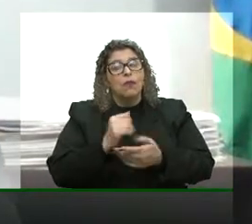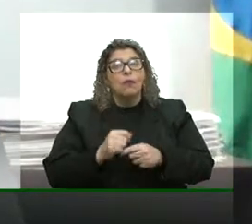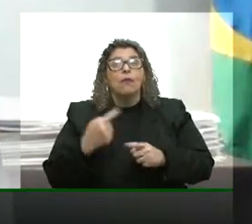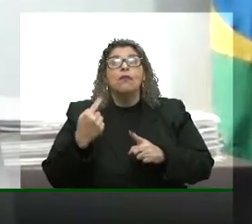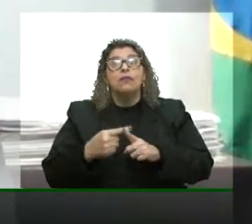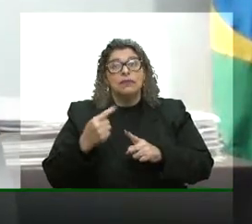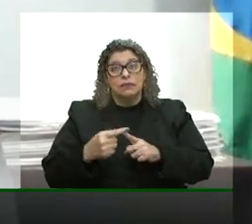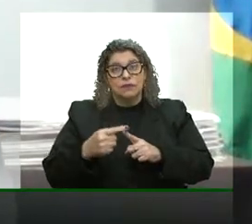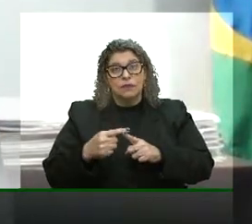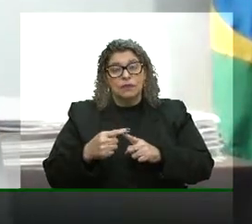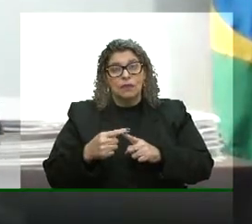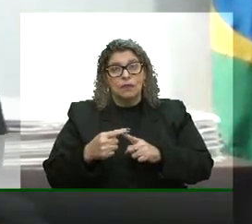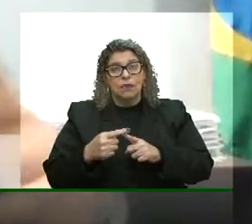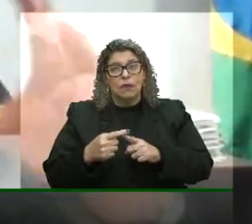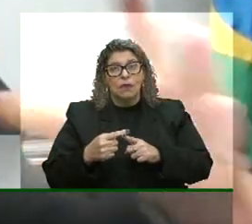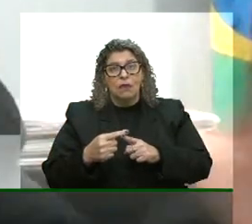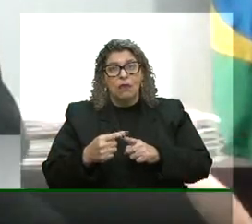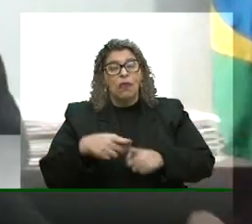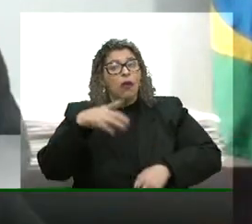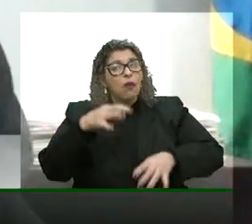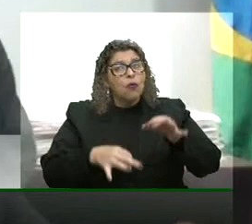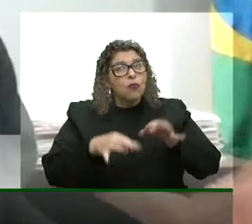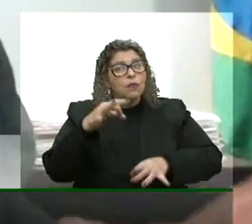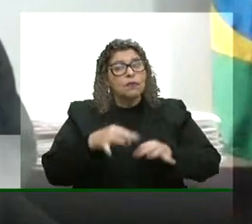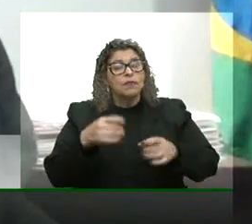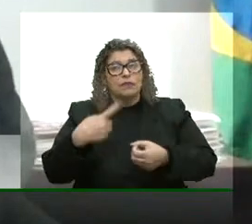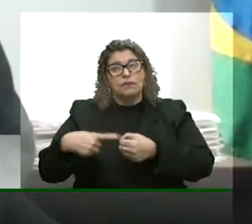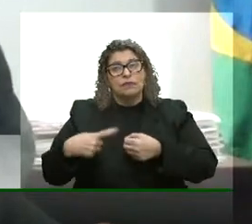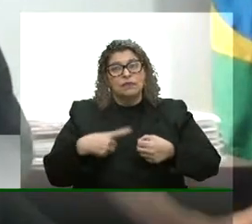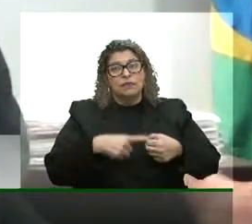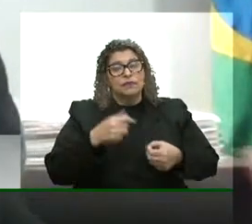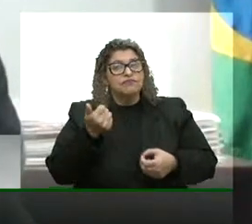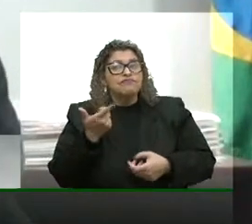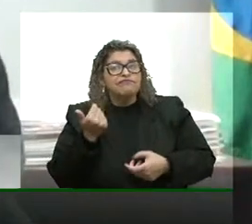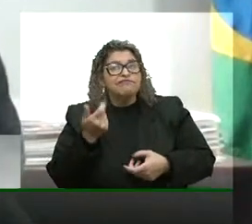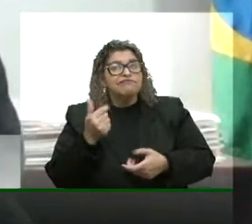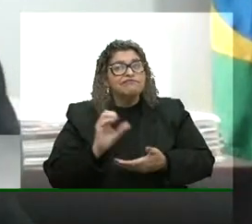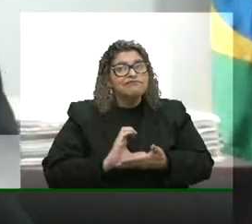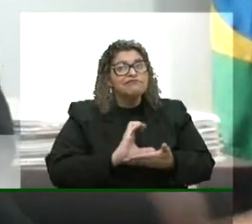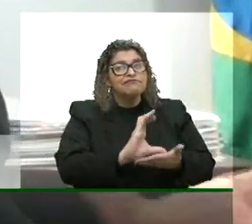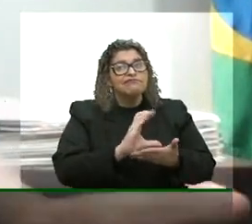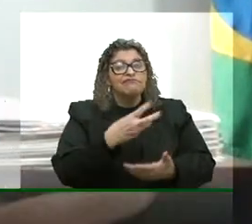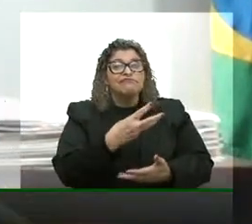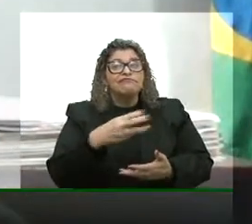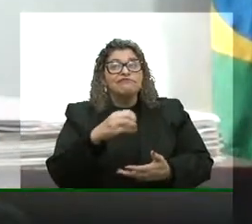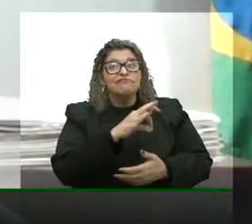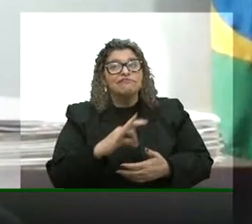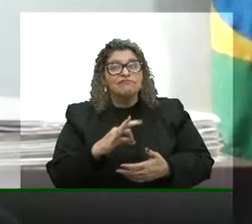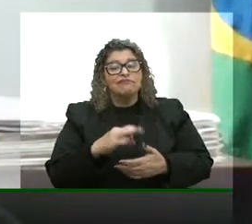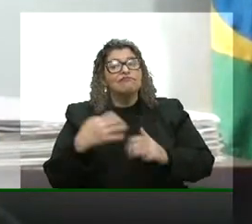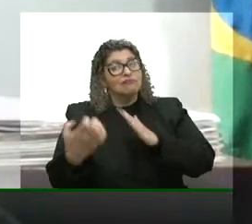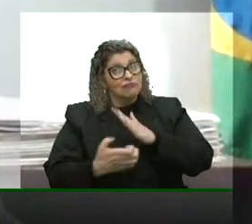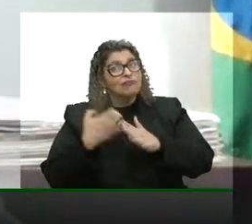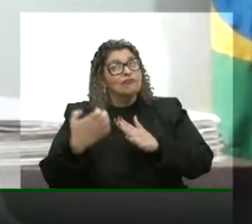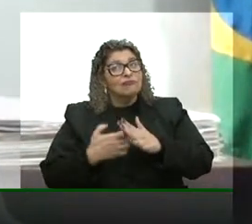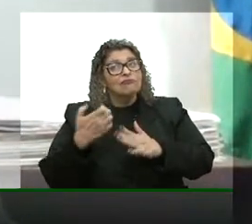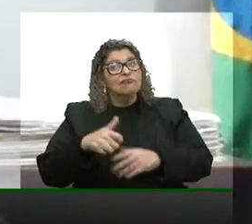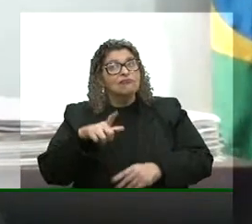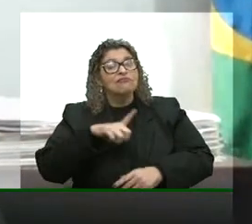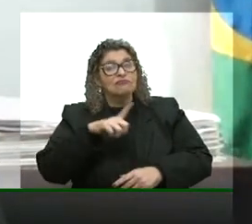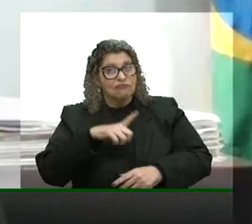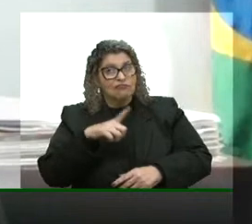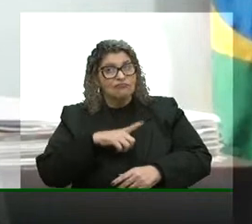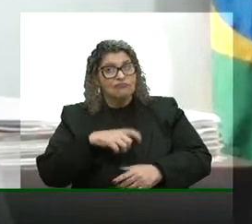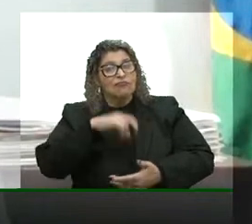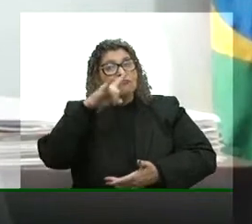seria um motivo de injustiça. Se os municípios vão ter o recurso para pagar 30%, então as empresas que têm contrato